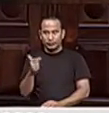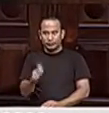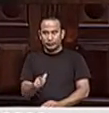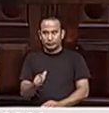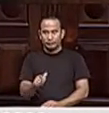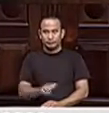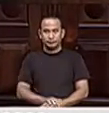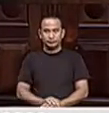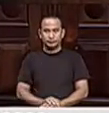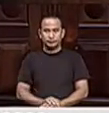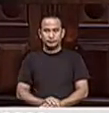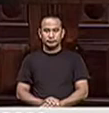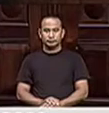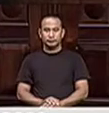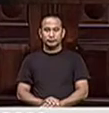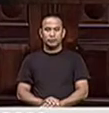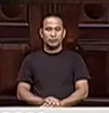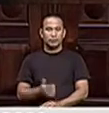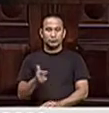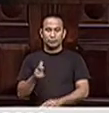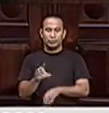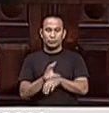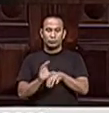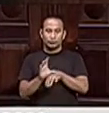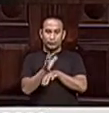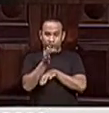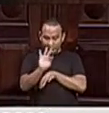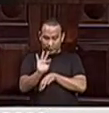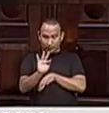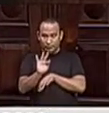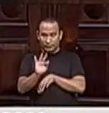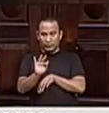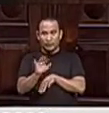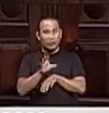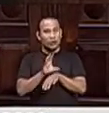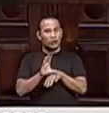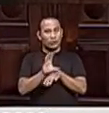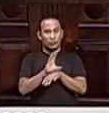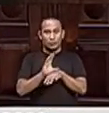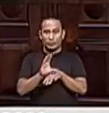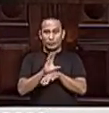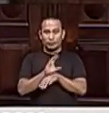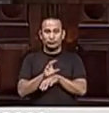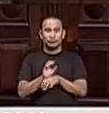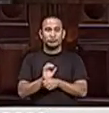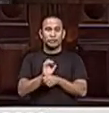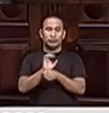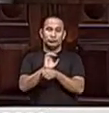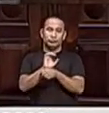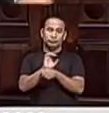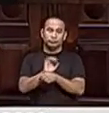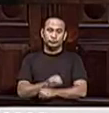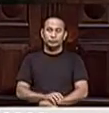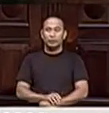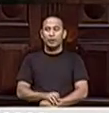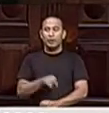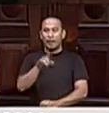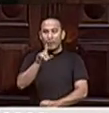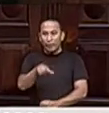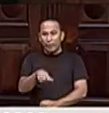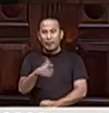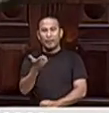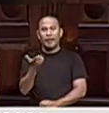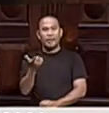existe. Nem na Constituição Federal, nem na Constituição Estadual. É uma